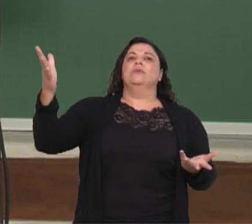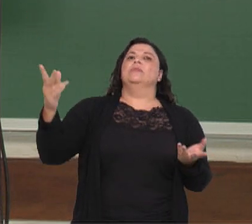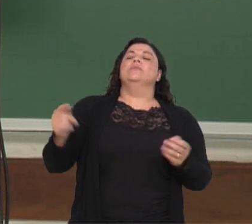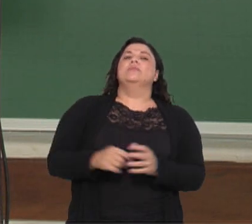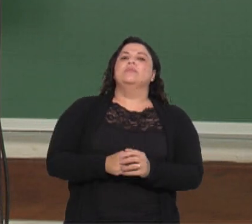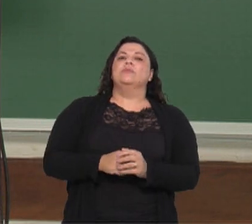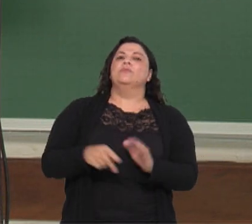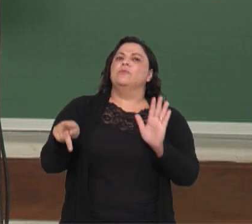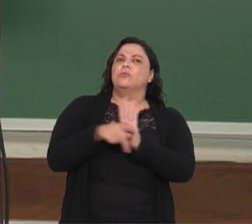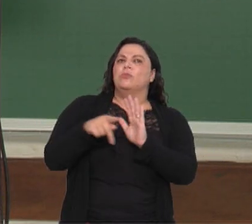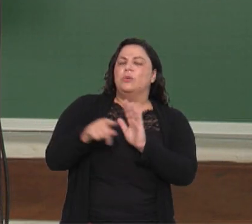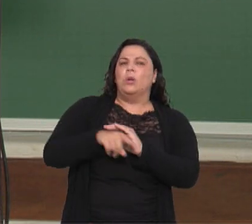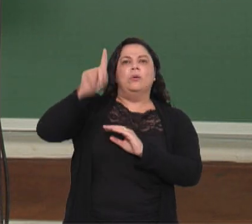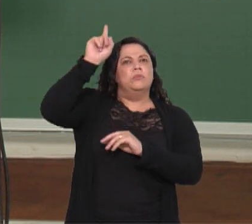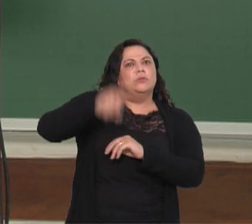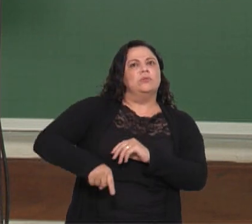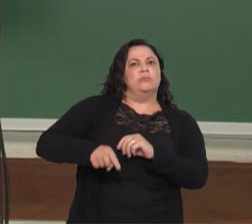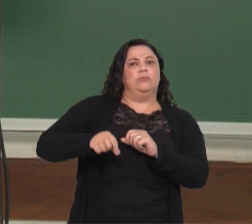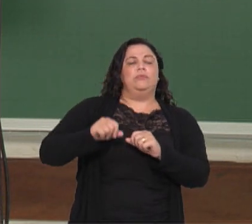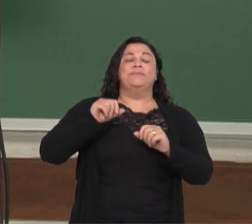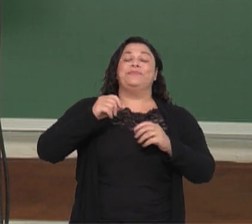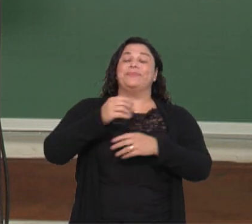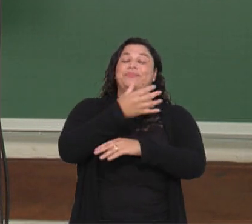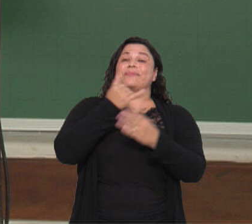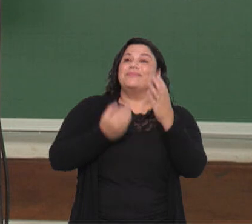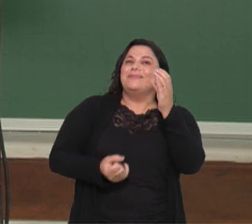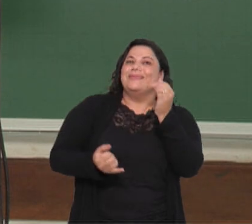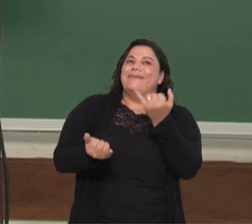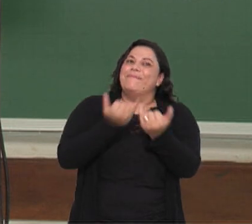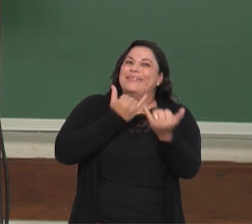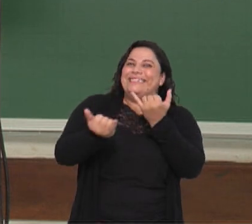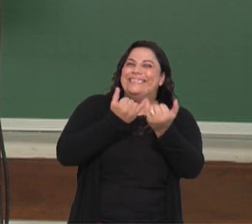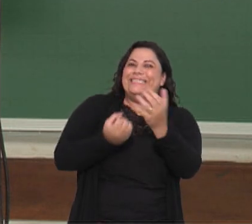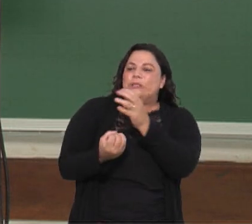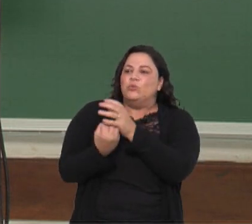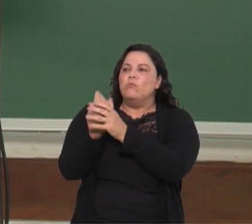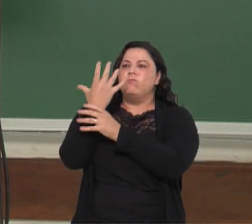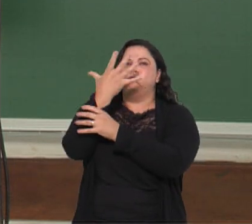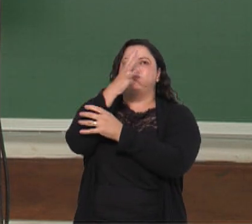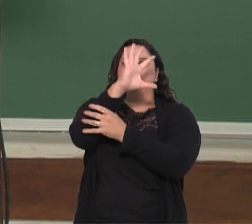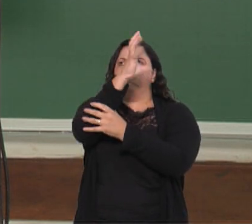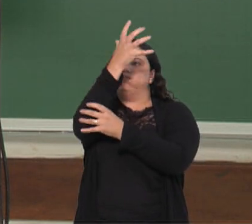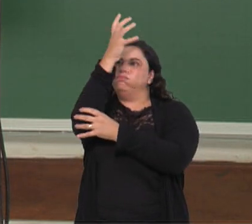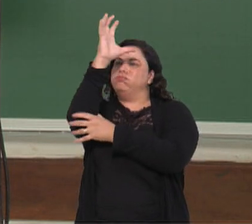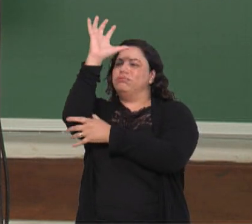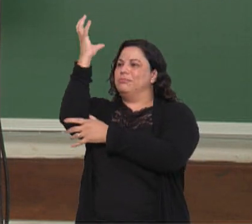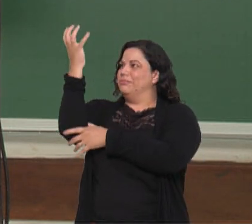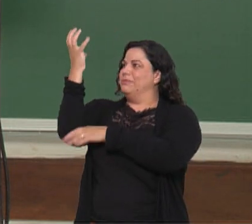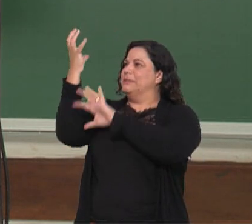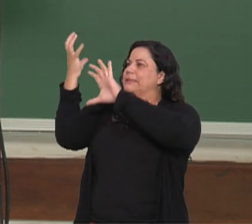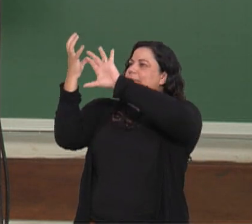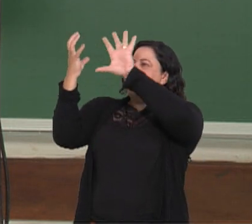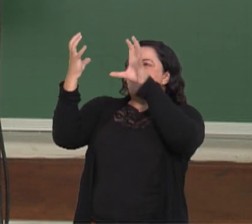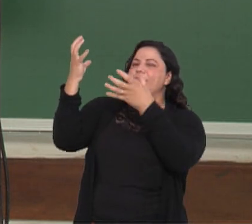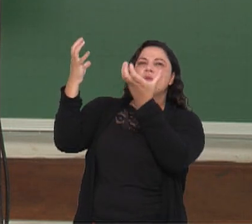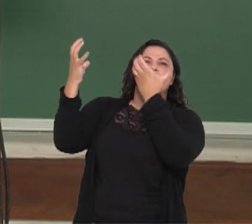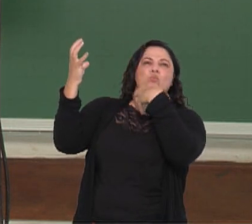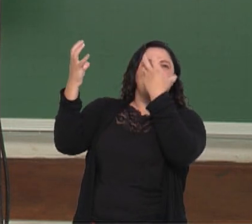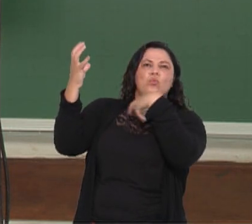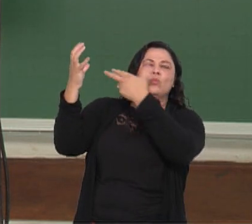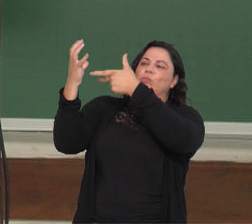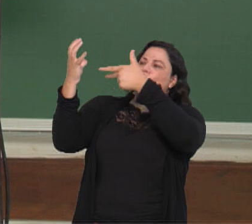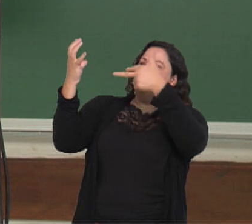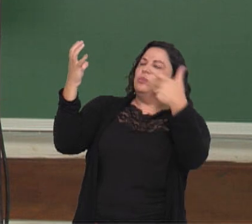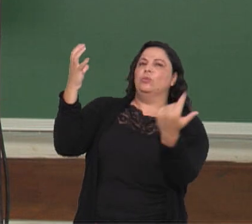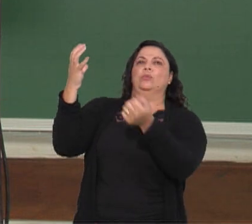filosofia é como se fosse uma frondosa árvore, né? Que tem todos aqueles frutos nos seus galhos, né? Tem